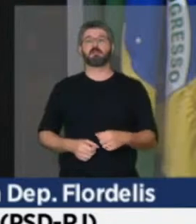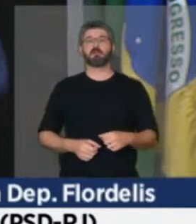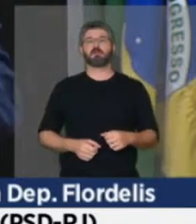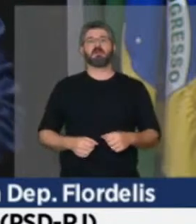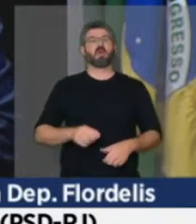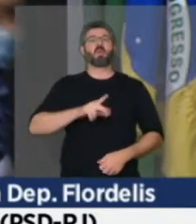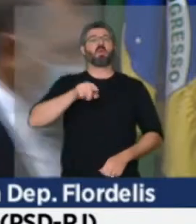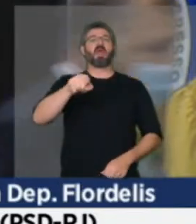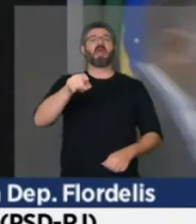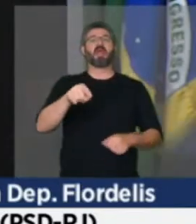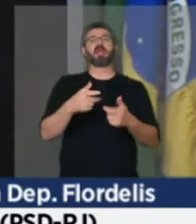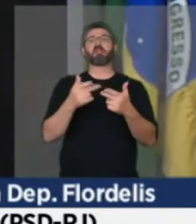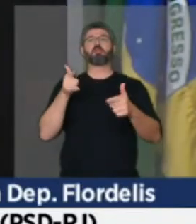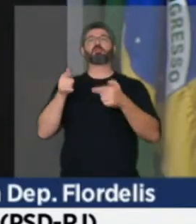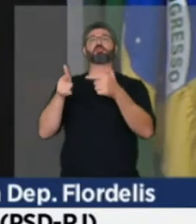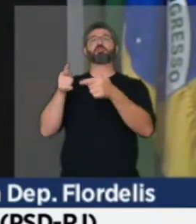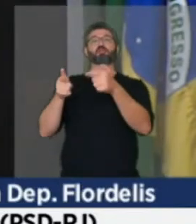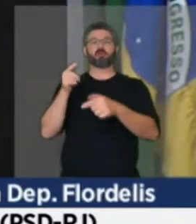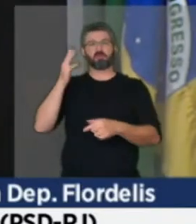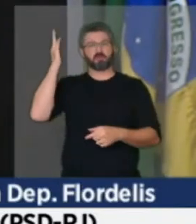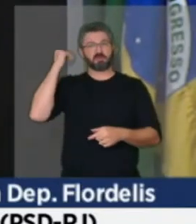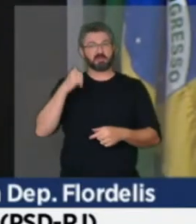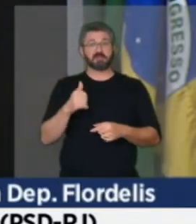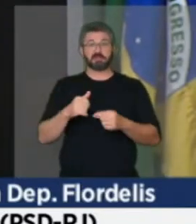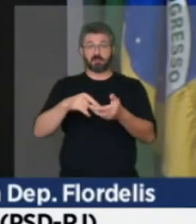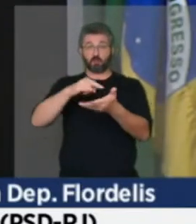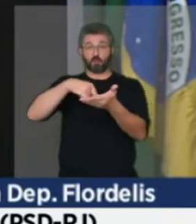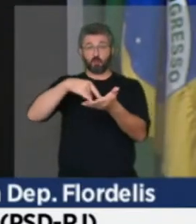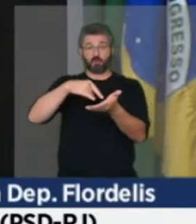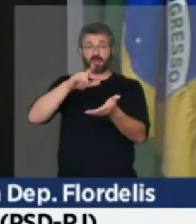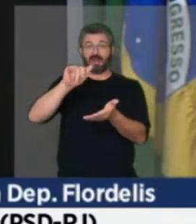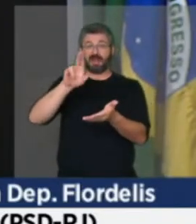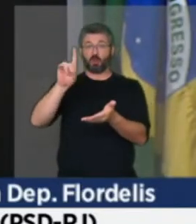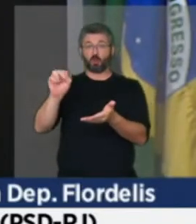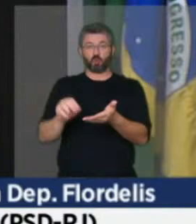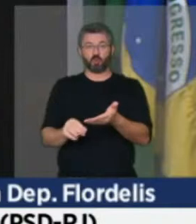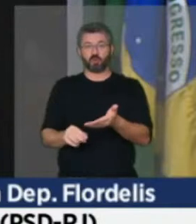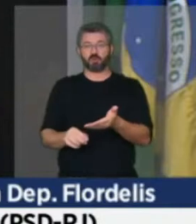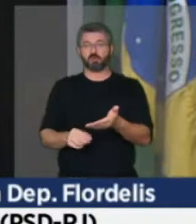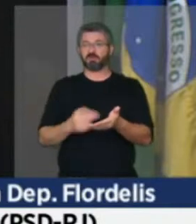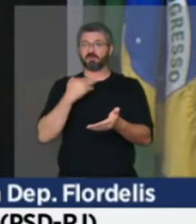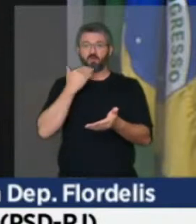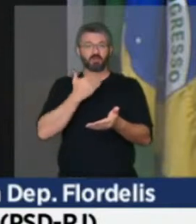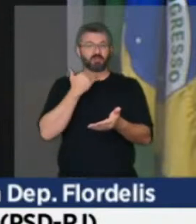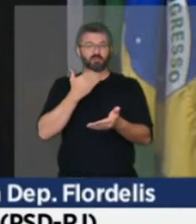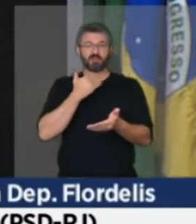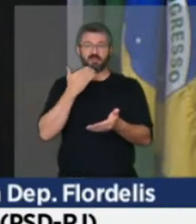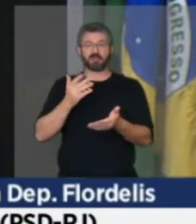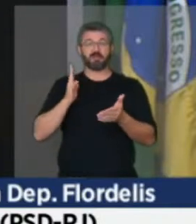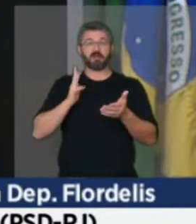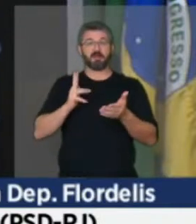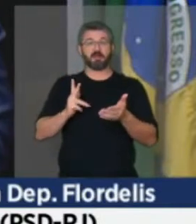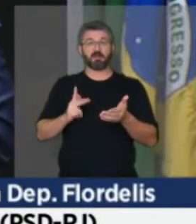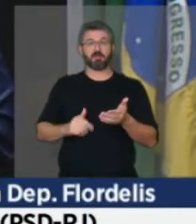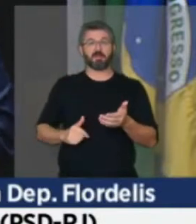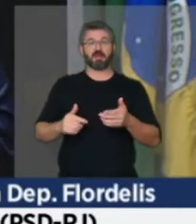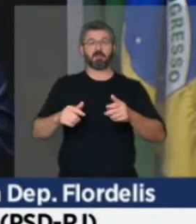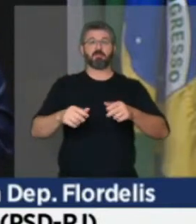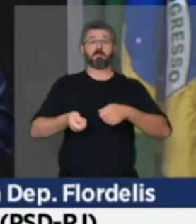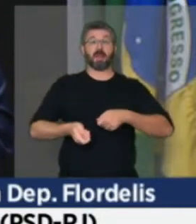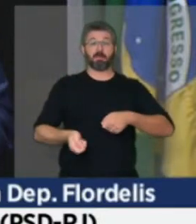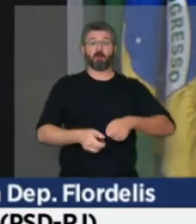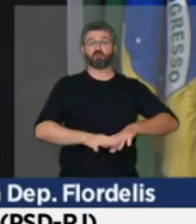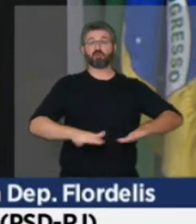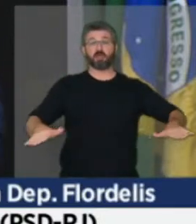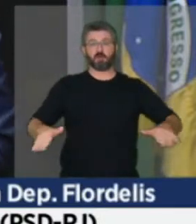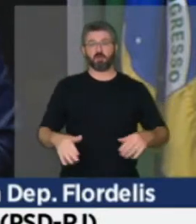esses tiros todos, porque o senhor sabe que aquele laudo não serve para limpar o chão